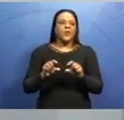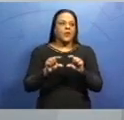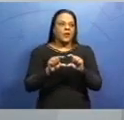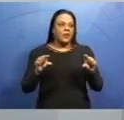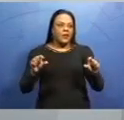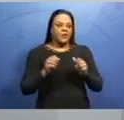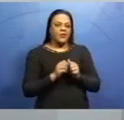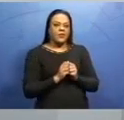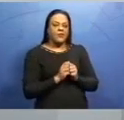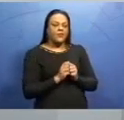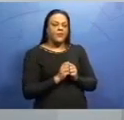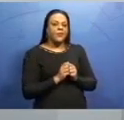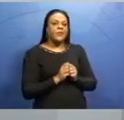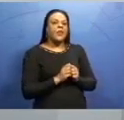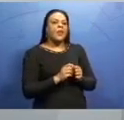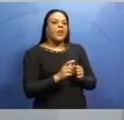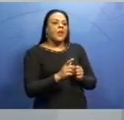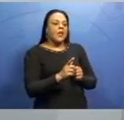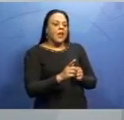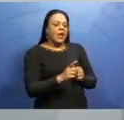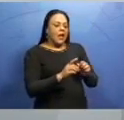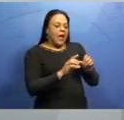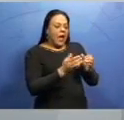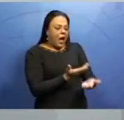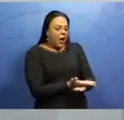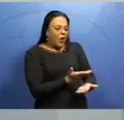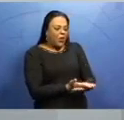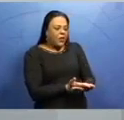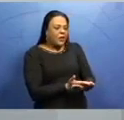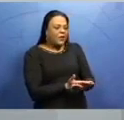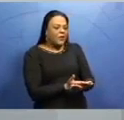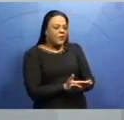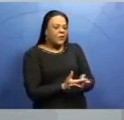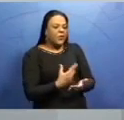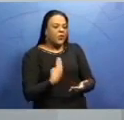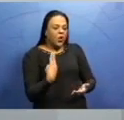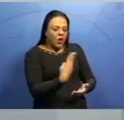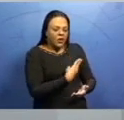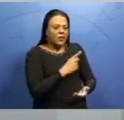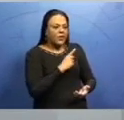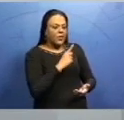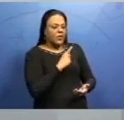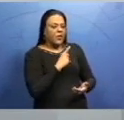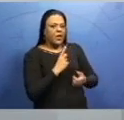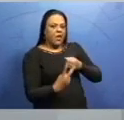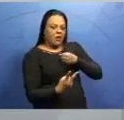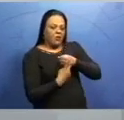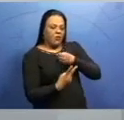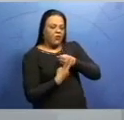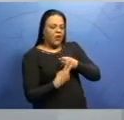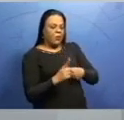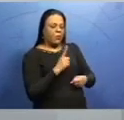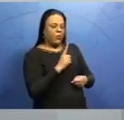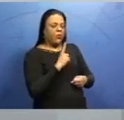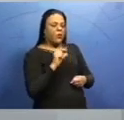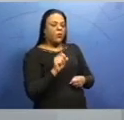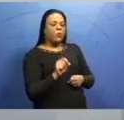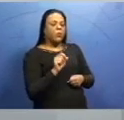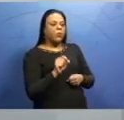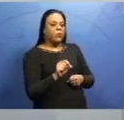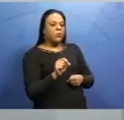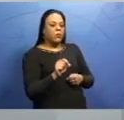teremos uma boa aula. O verbo teremos está no